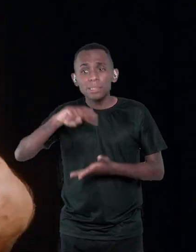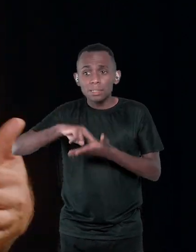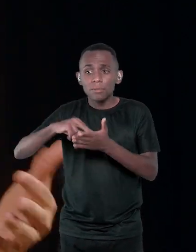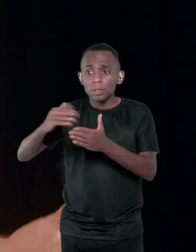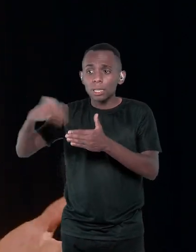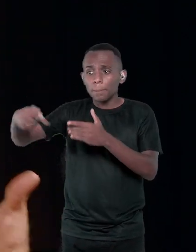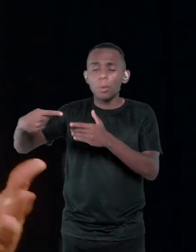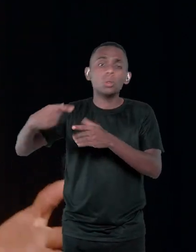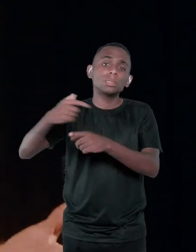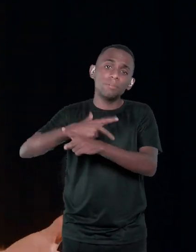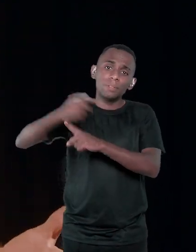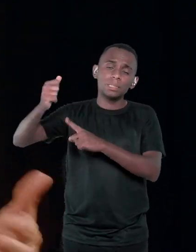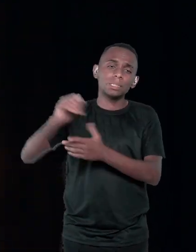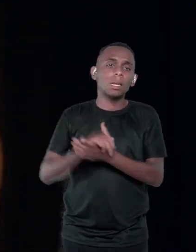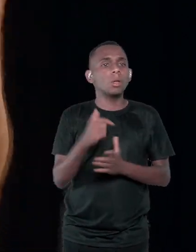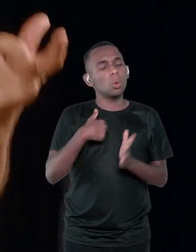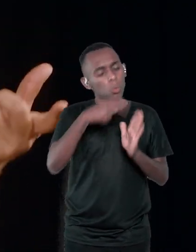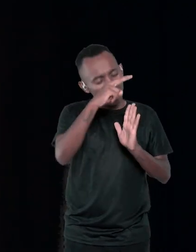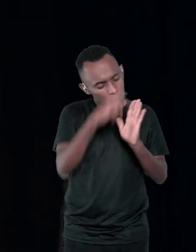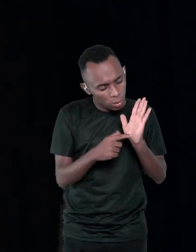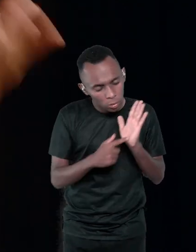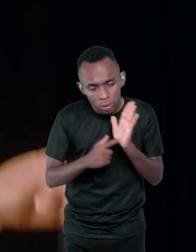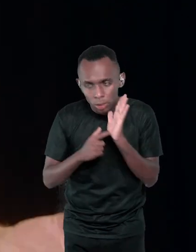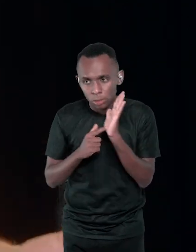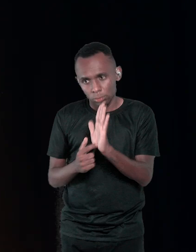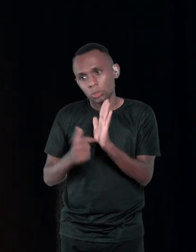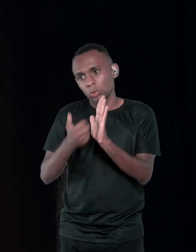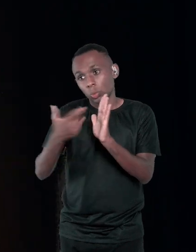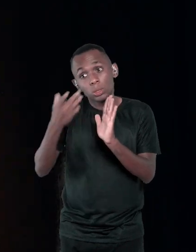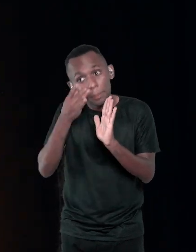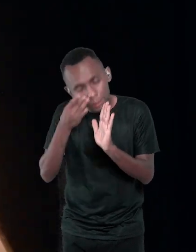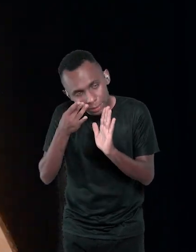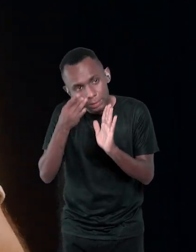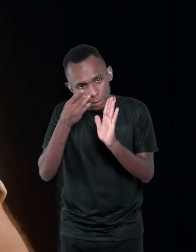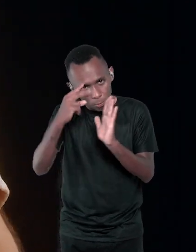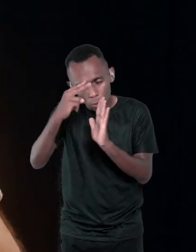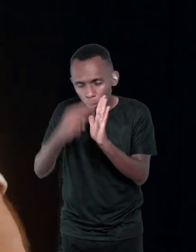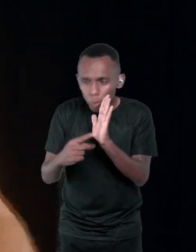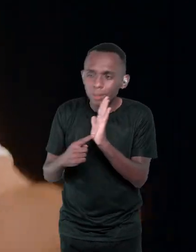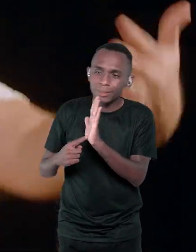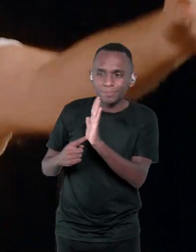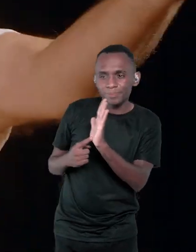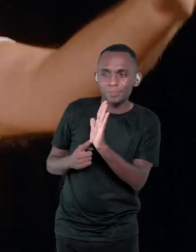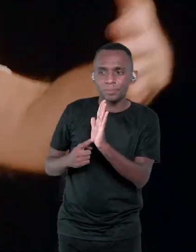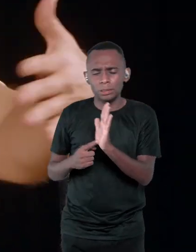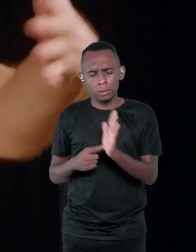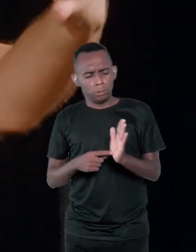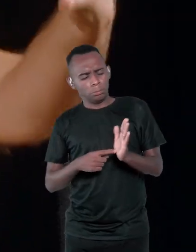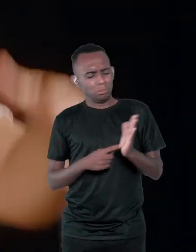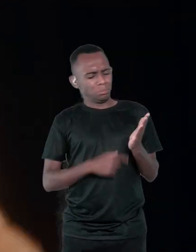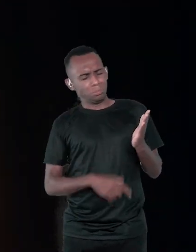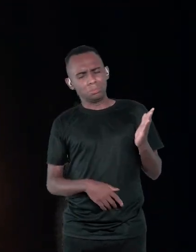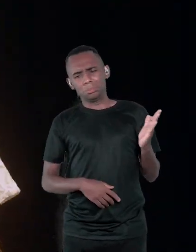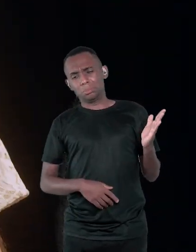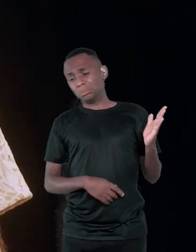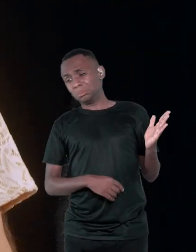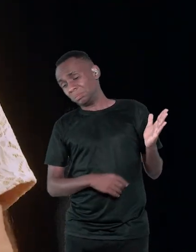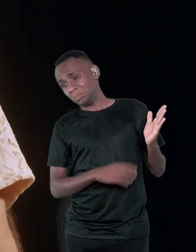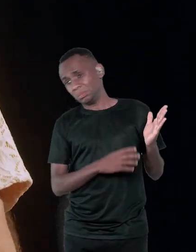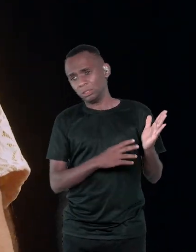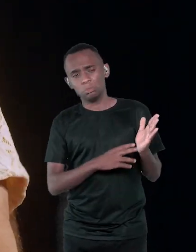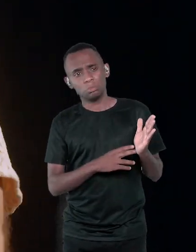E aí eu lia para ela, esses eram os trechos que eu lia pessoalmente. Ela fazia um bico que ia até a praia de